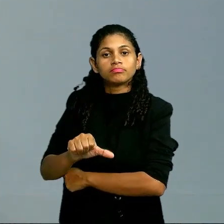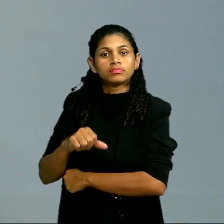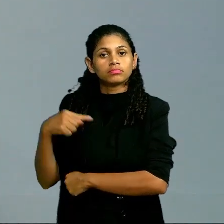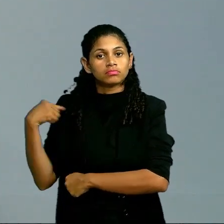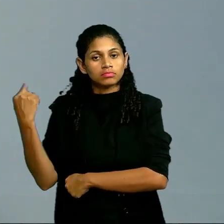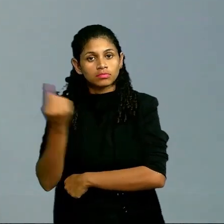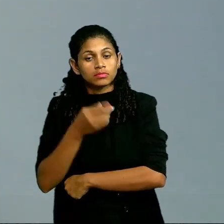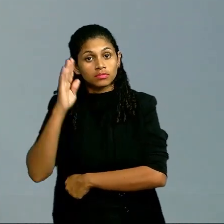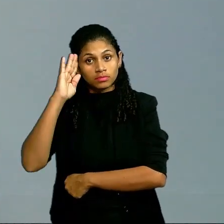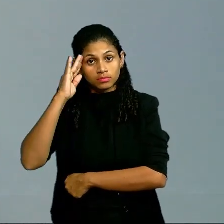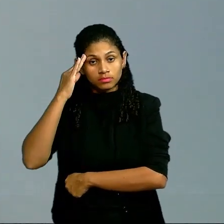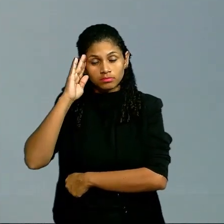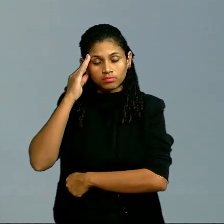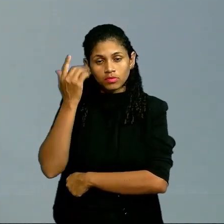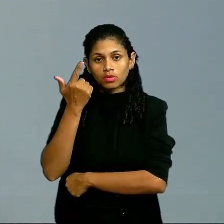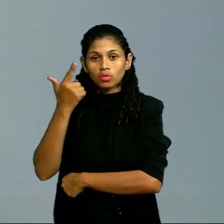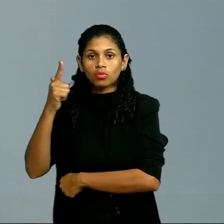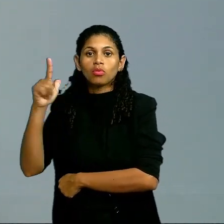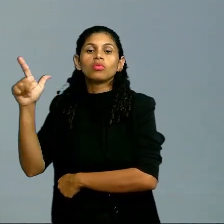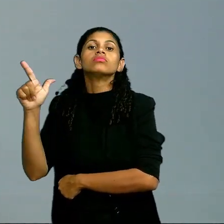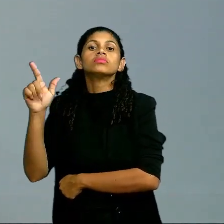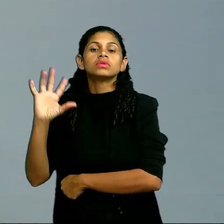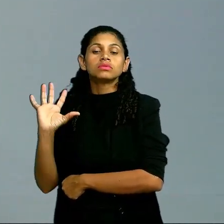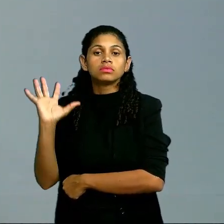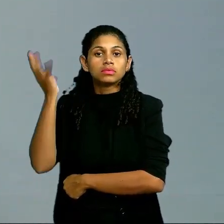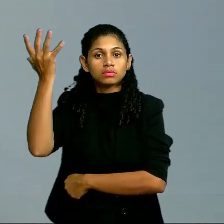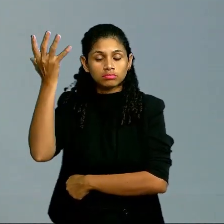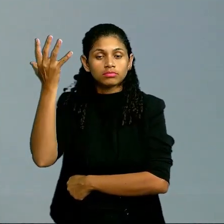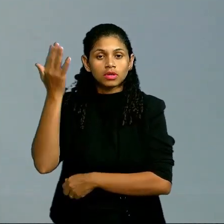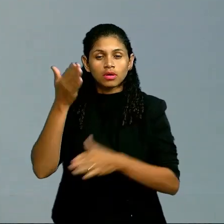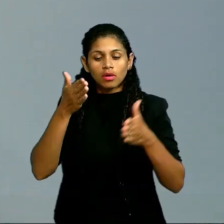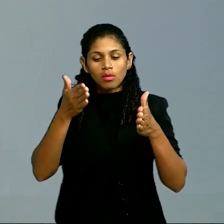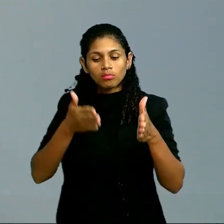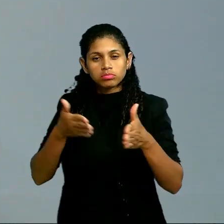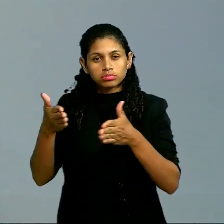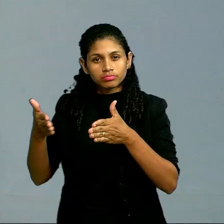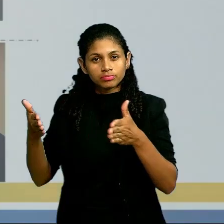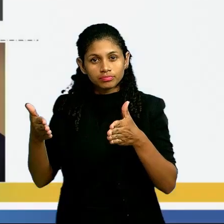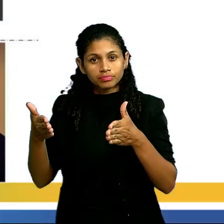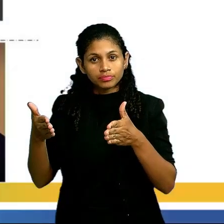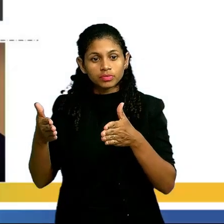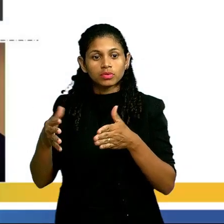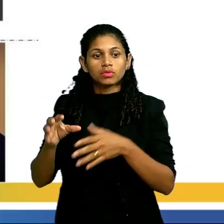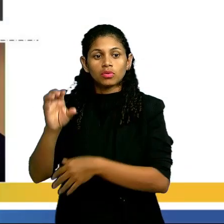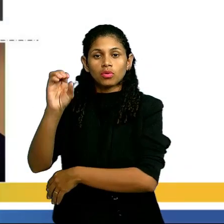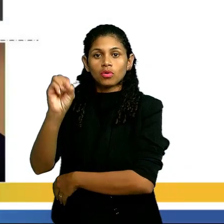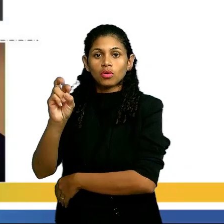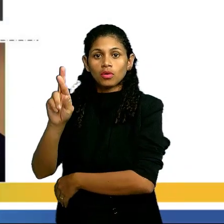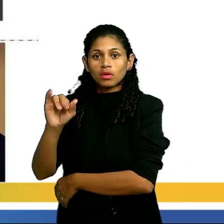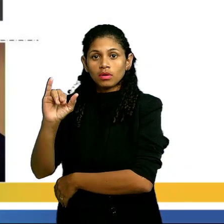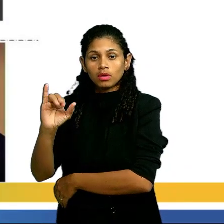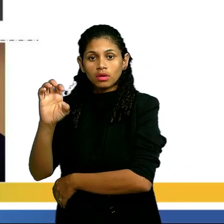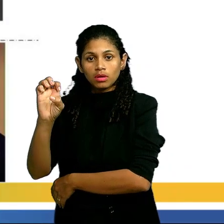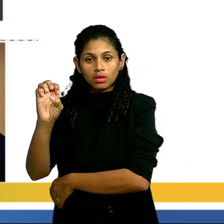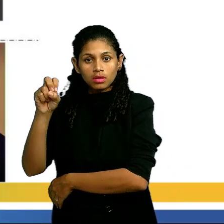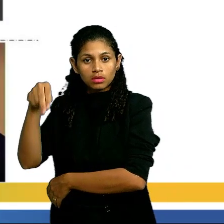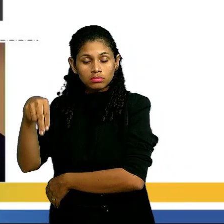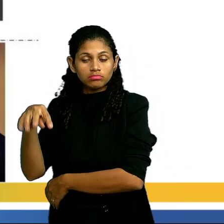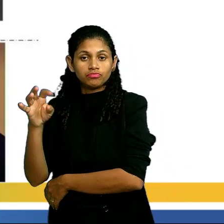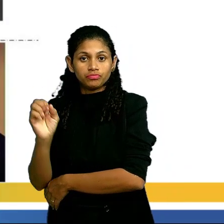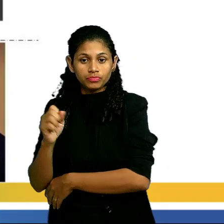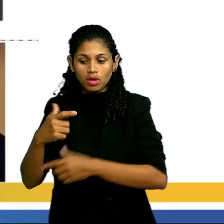também entender um outro episódio que vai se processar, mas agora no Oriente, que foi a Guerra da